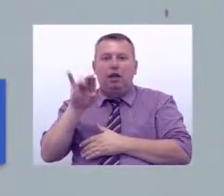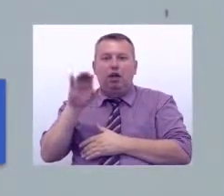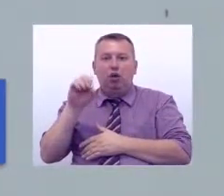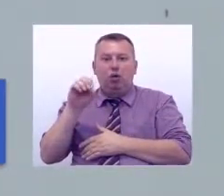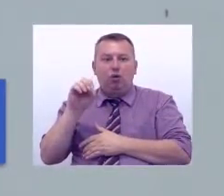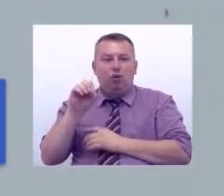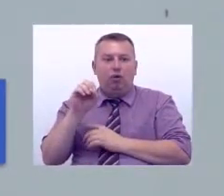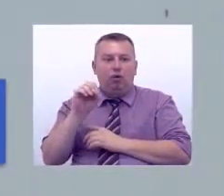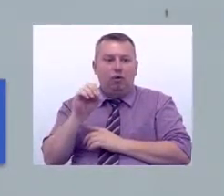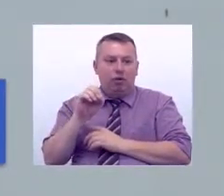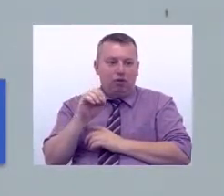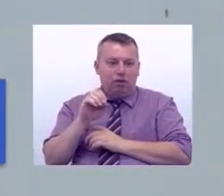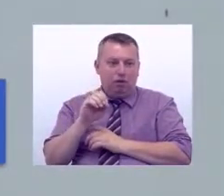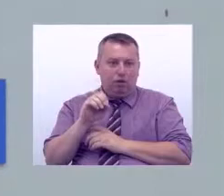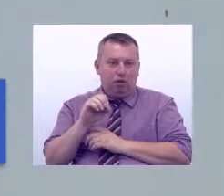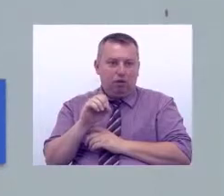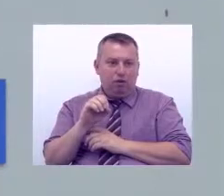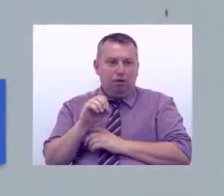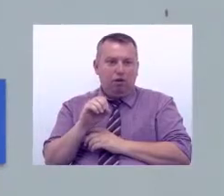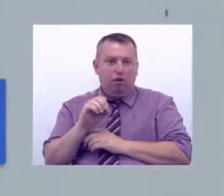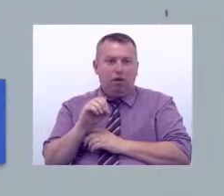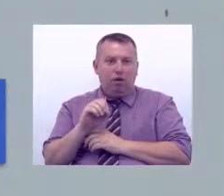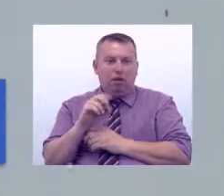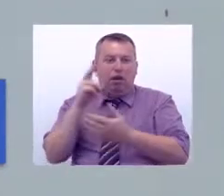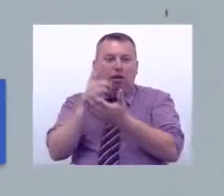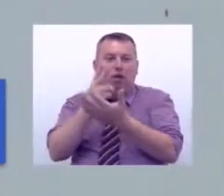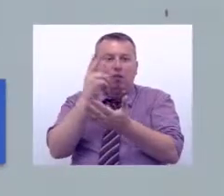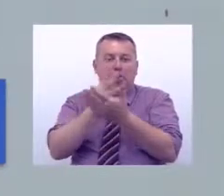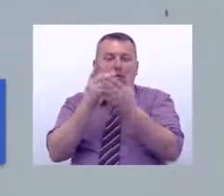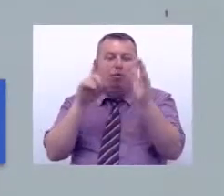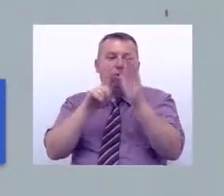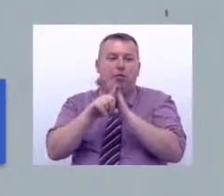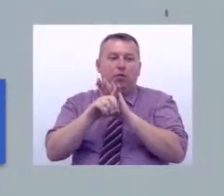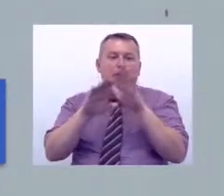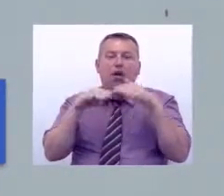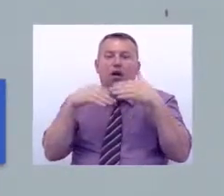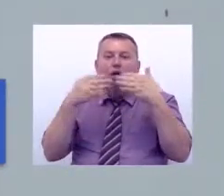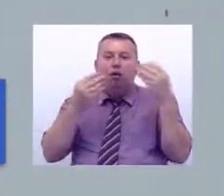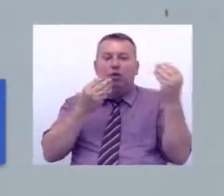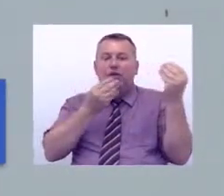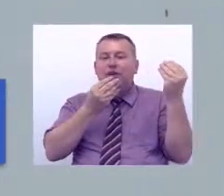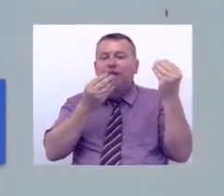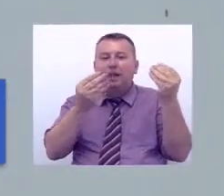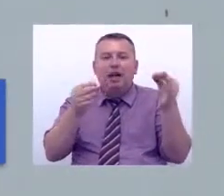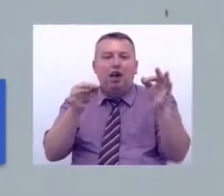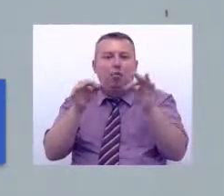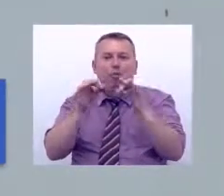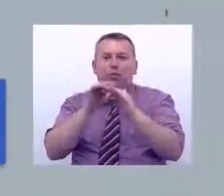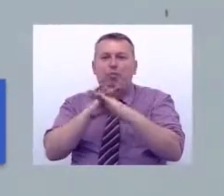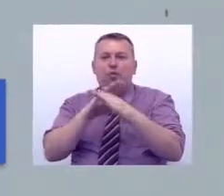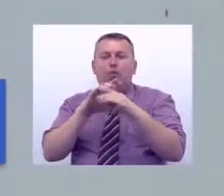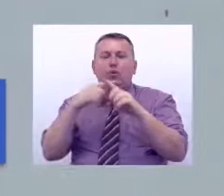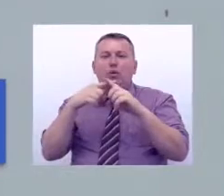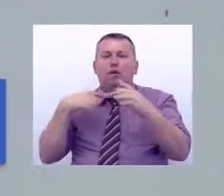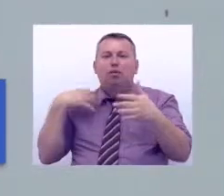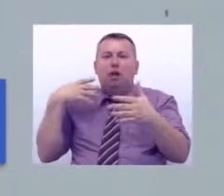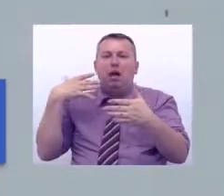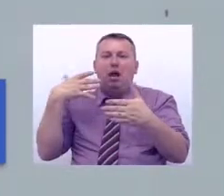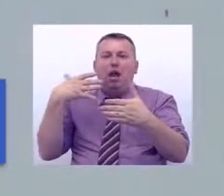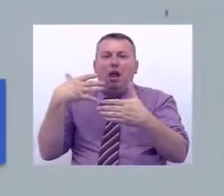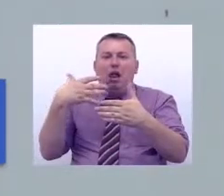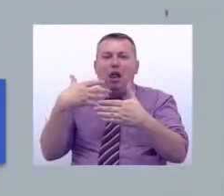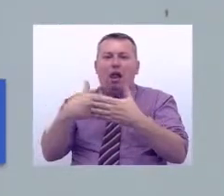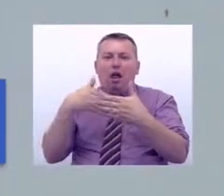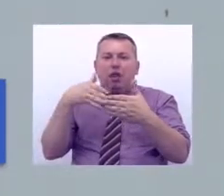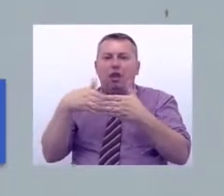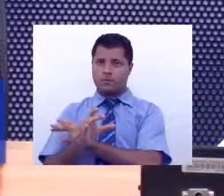questão numérica dos valores. Mesma pergunta, quando é que vai ser entregue? Quando é que vai ser concluída a obra, entregue para a sociedade, entregue